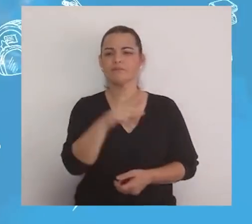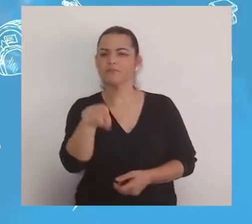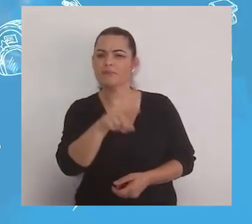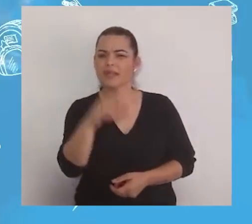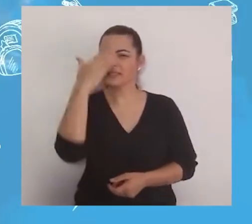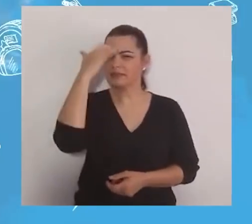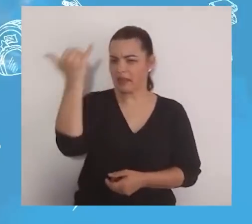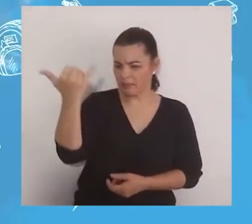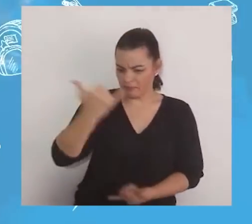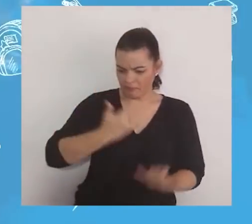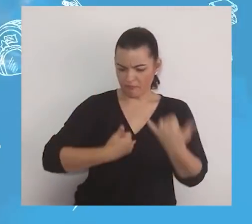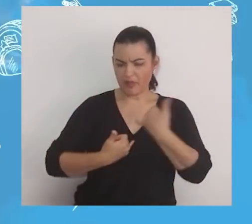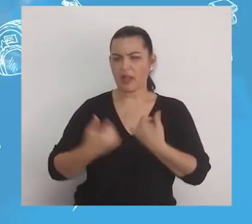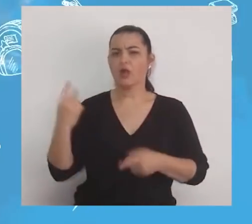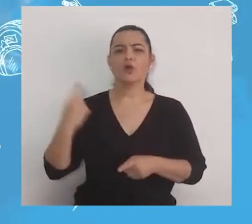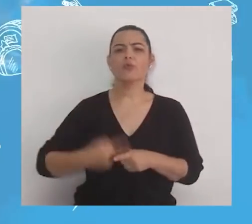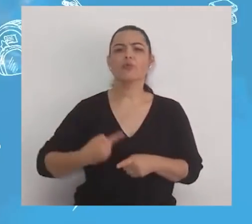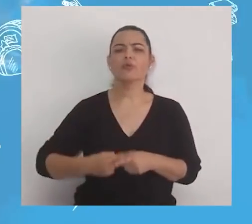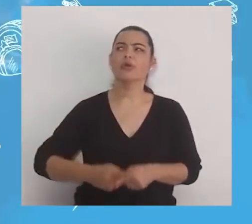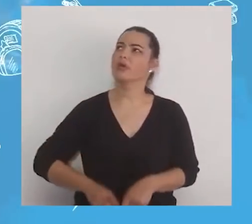Pensa aí um pouquinho.